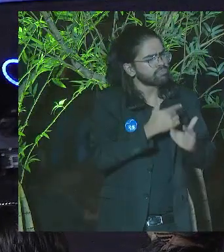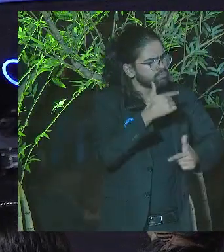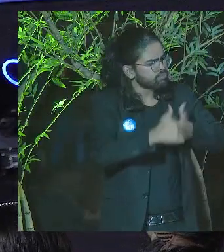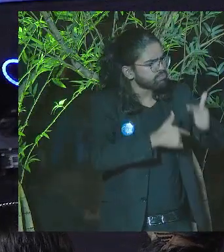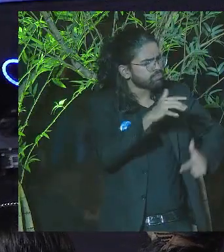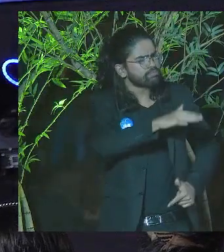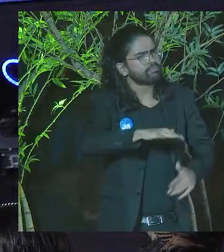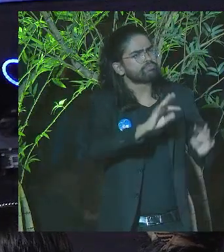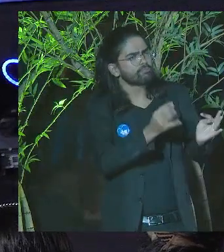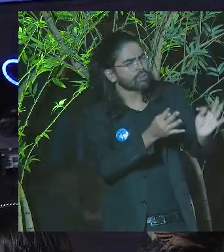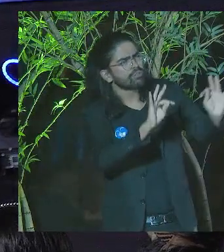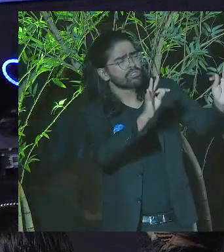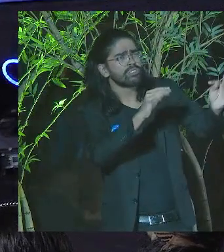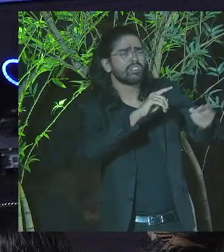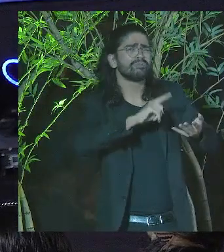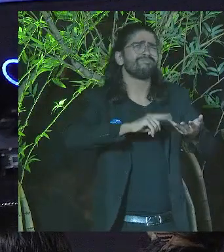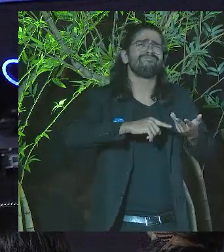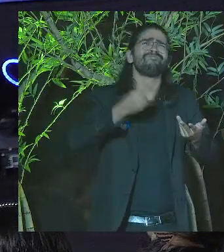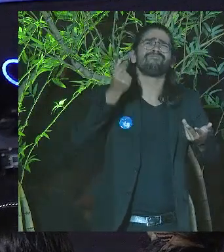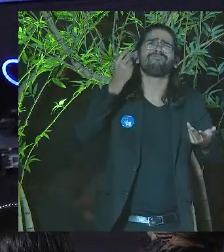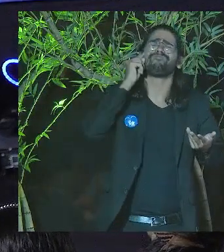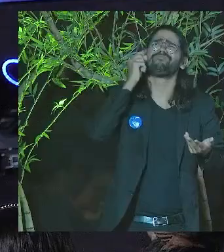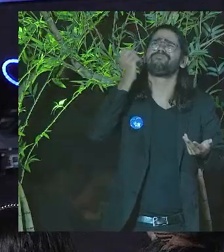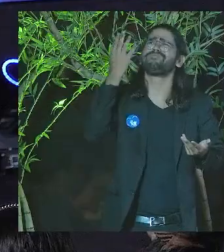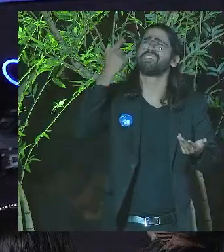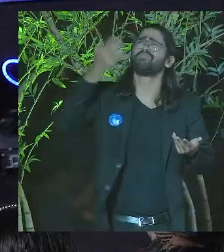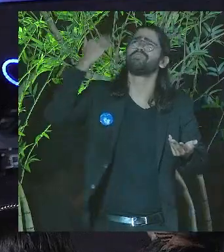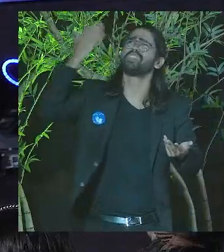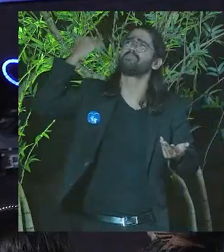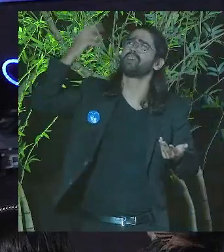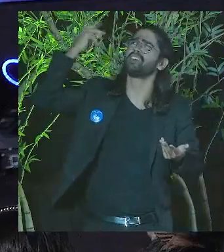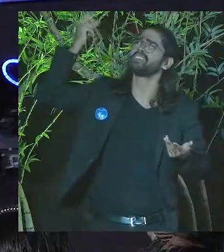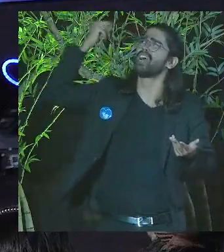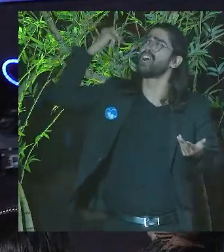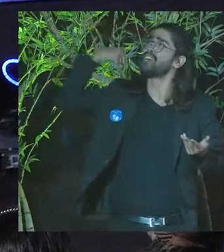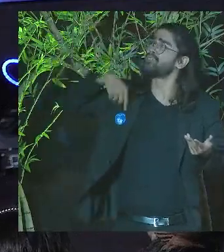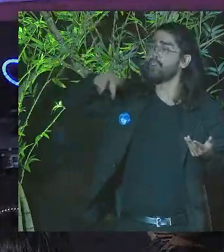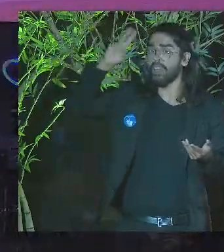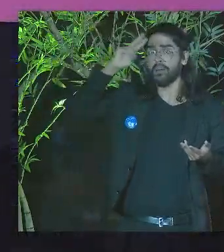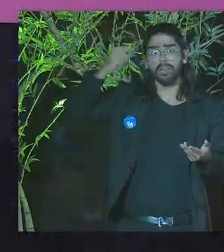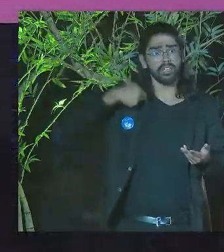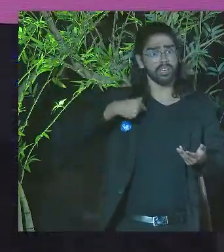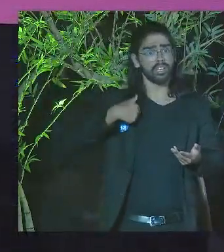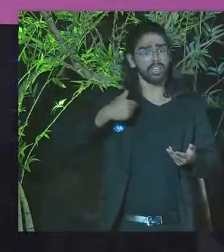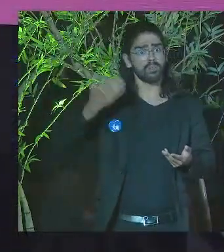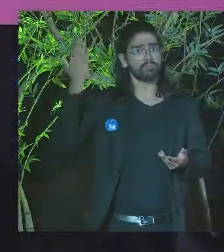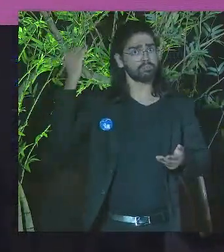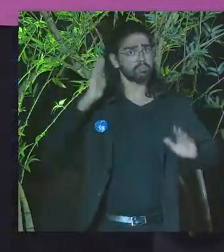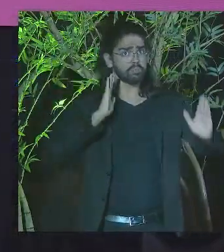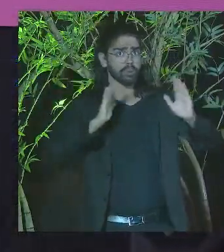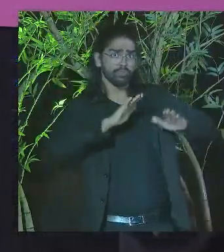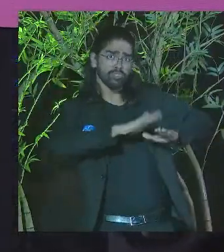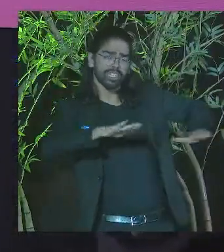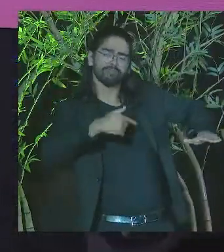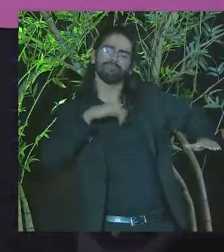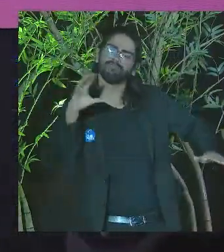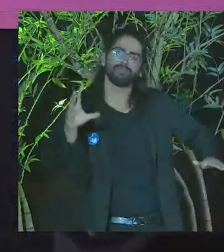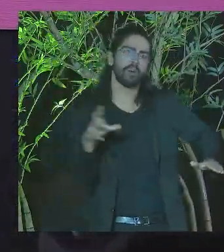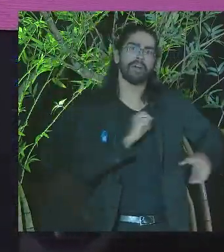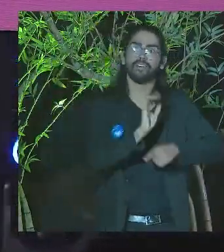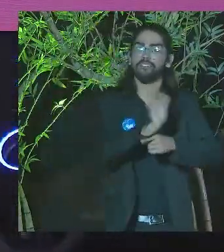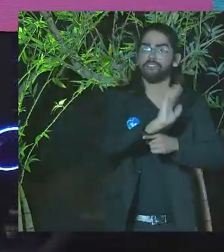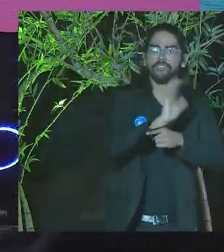com tecnologia? Quando foi? Eu fui voltando. Eu fui vendo que eu fui uma criança que sempre gostou de ficção